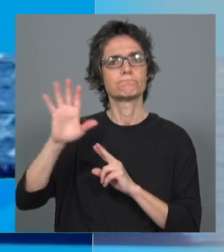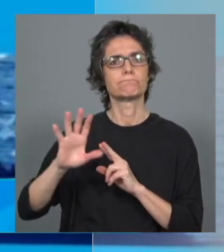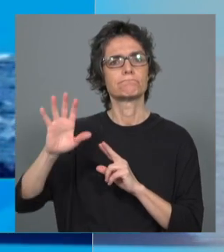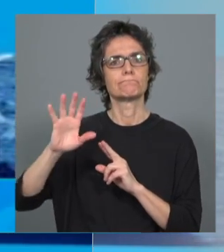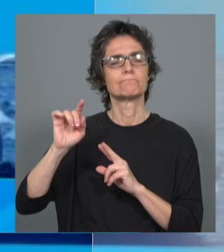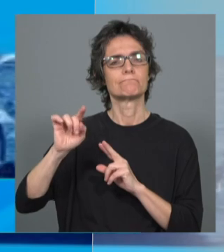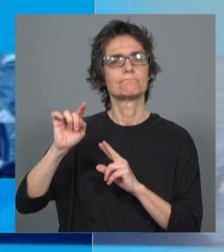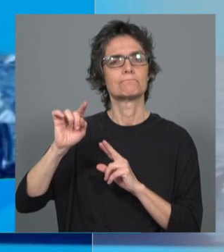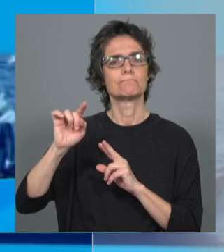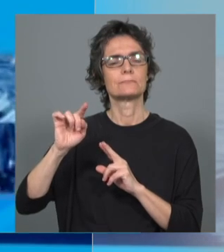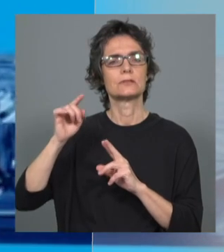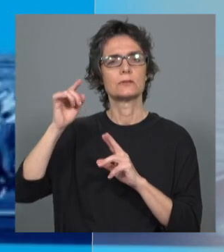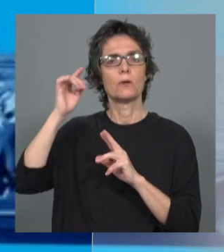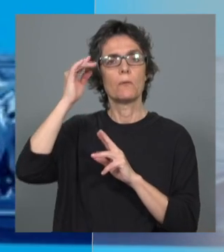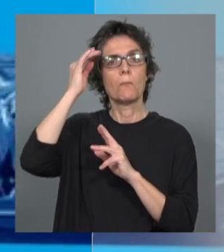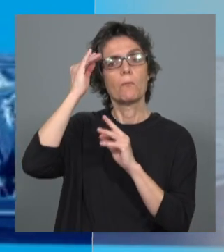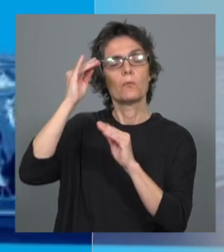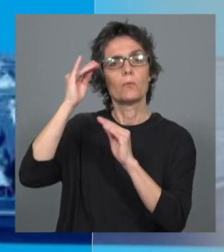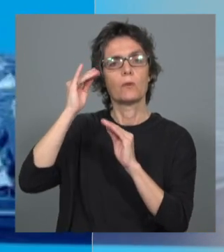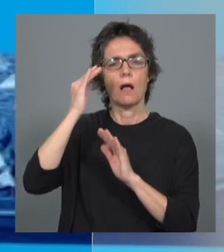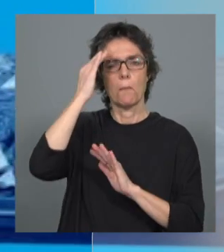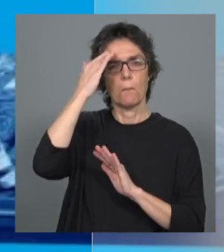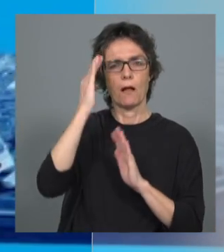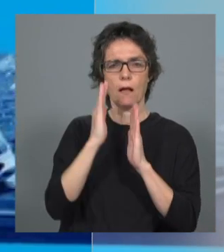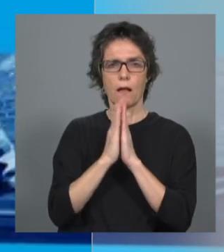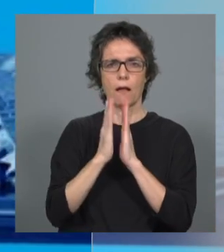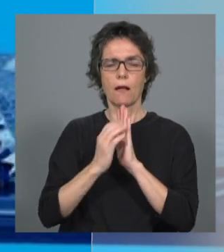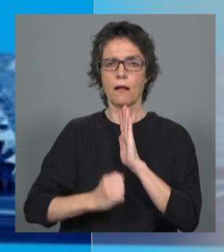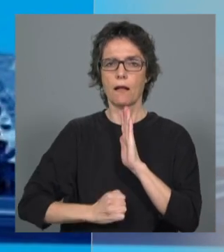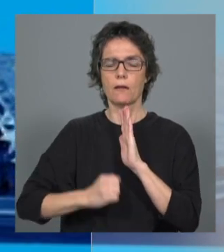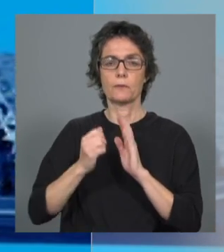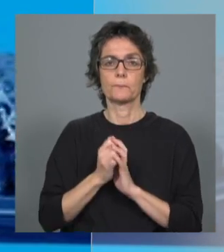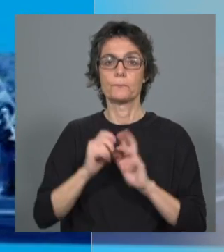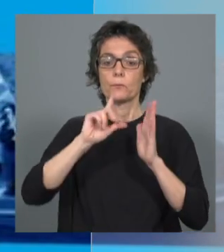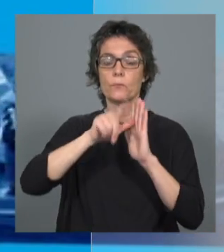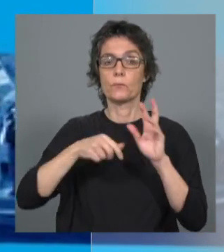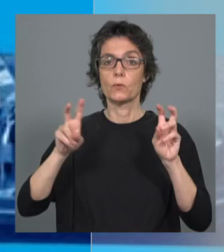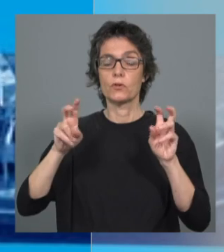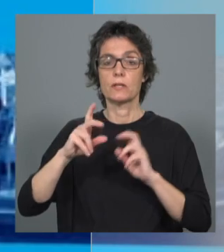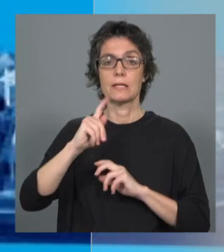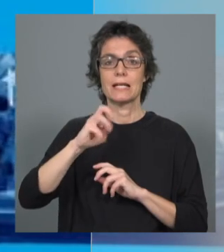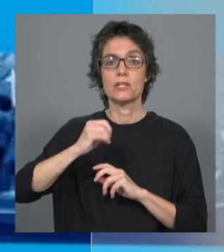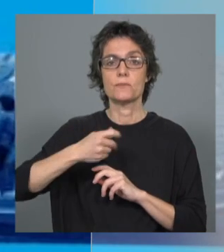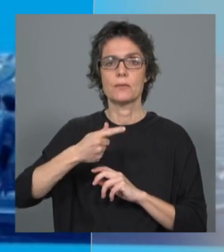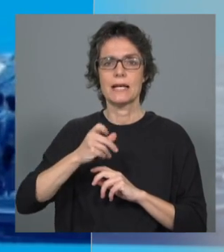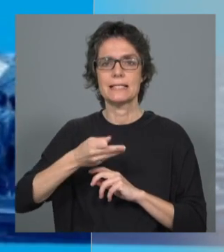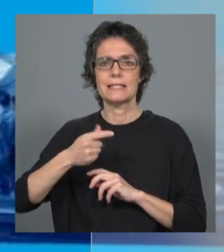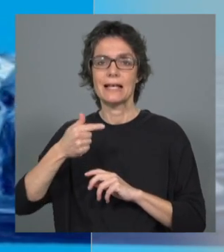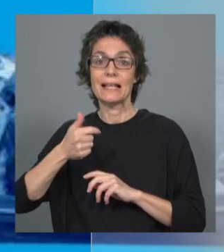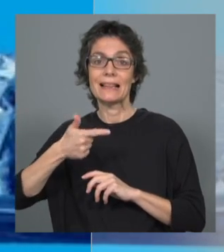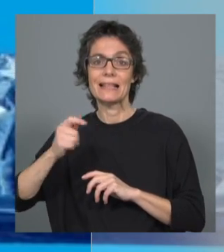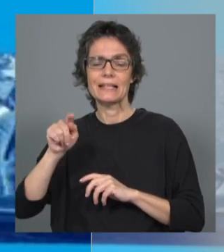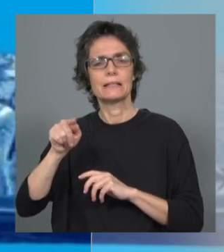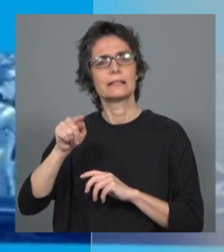e Religiosa Católica. E Esperança-te é o tema que interpela alunos e professores nesta semana que